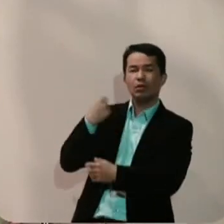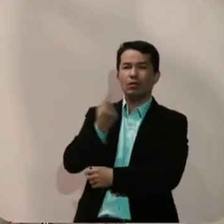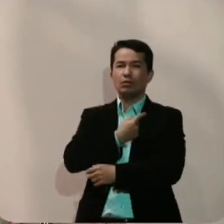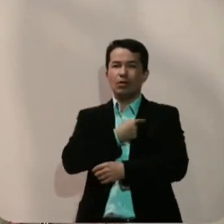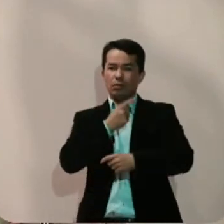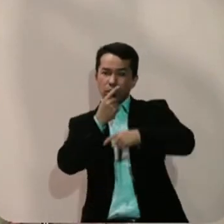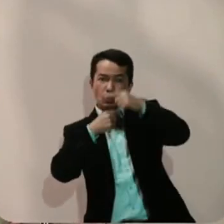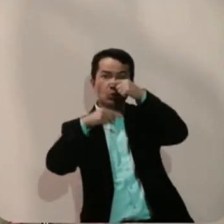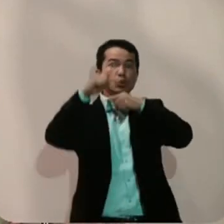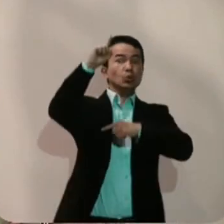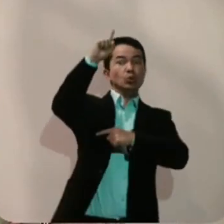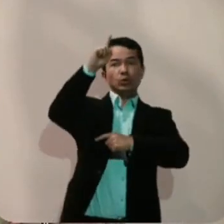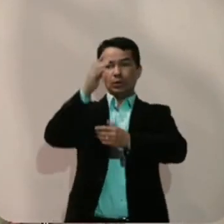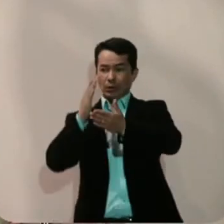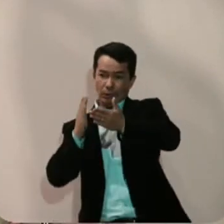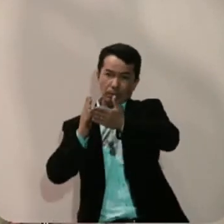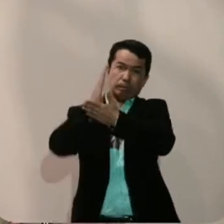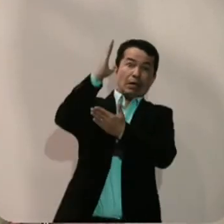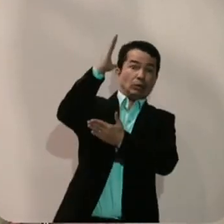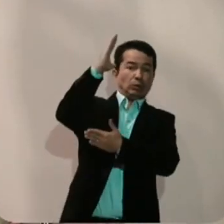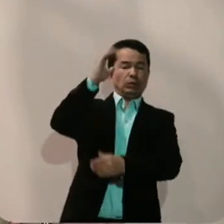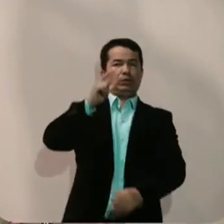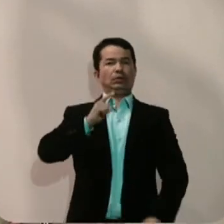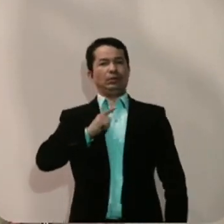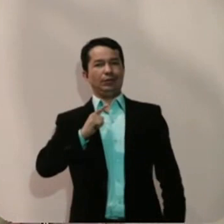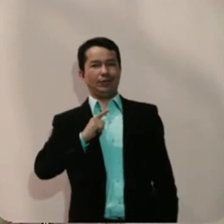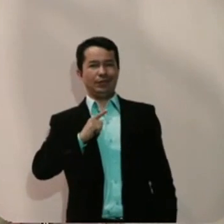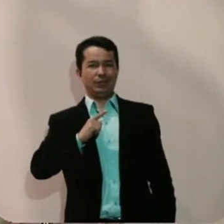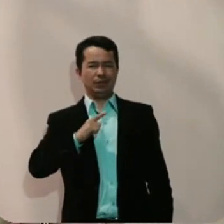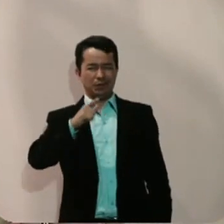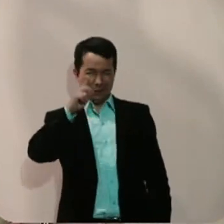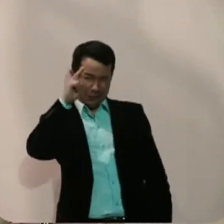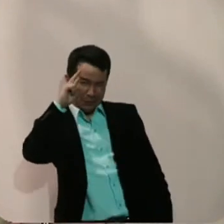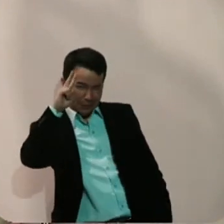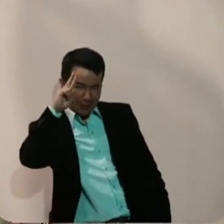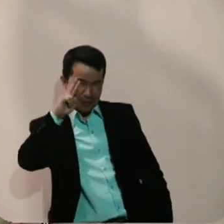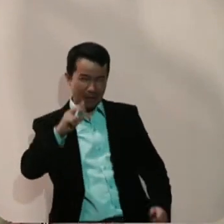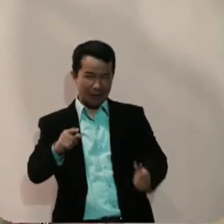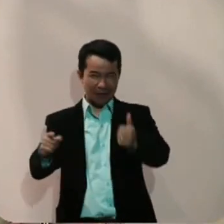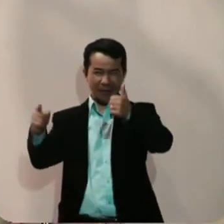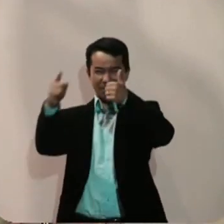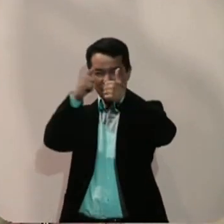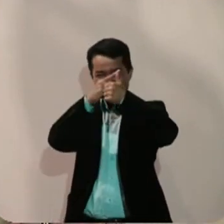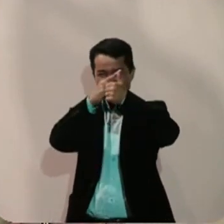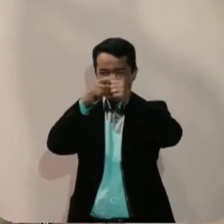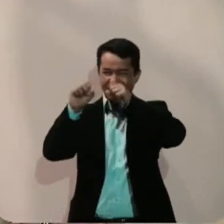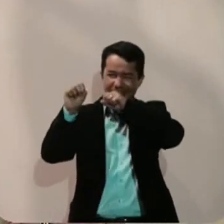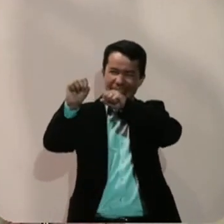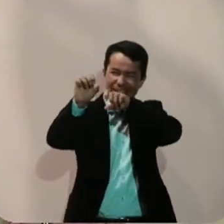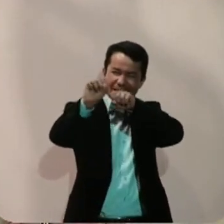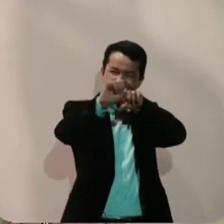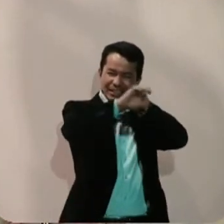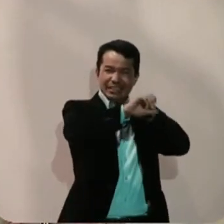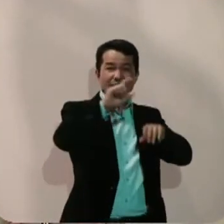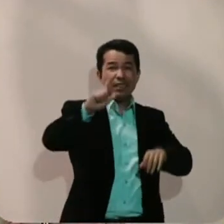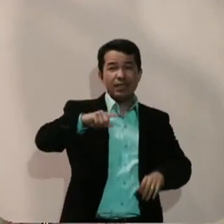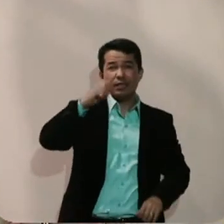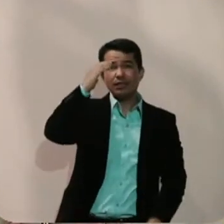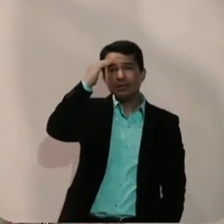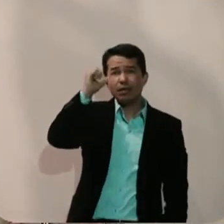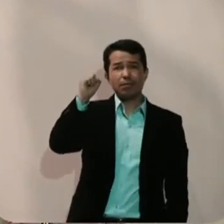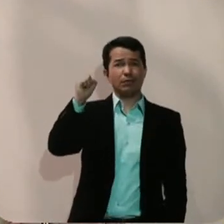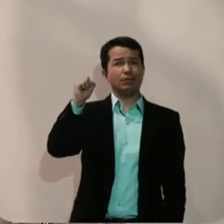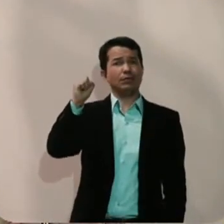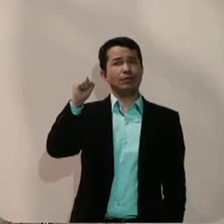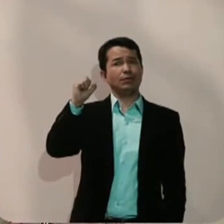falei foi sabedoria e revelação. E eu queria dizer para você que essa é a coisa mais tremenda,